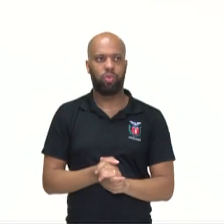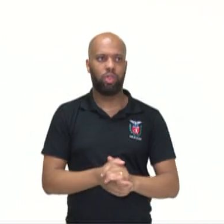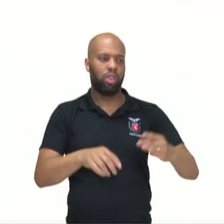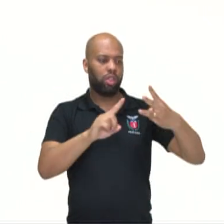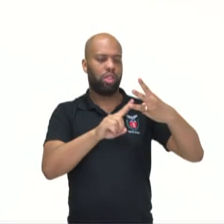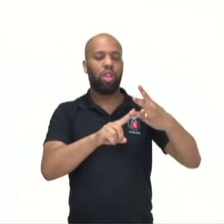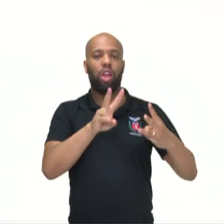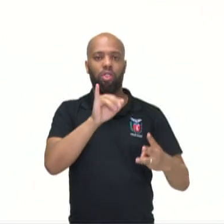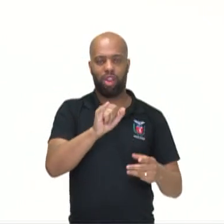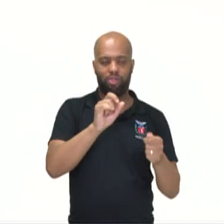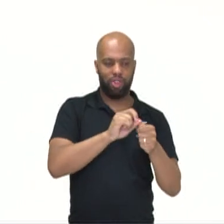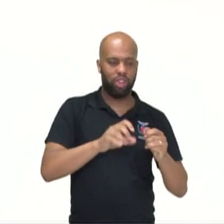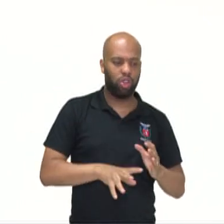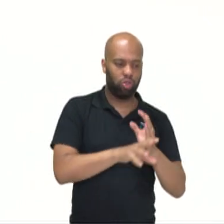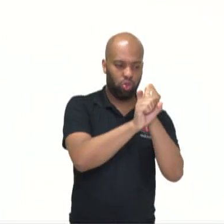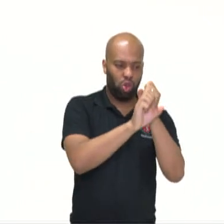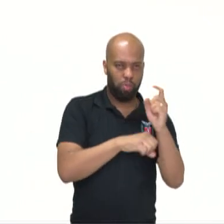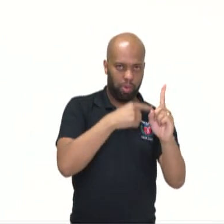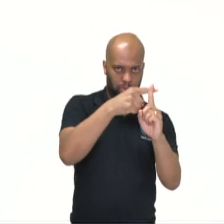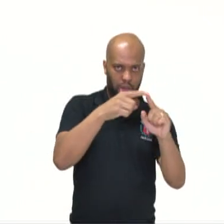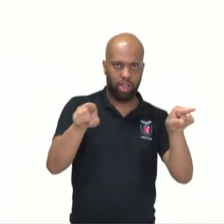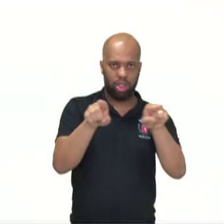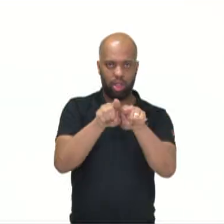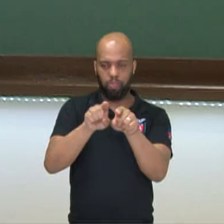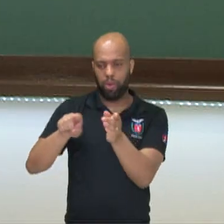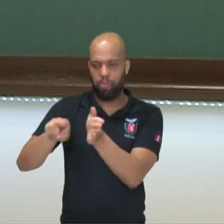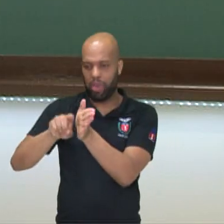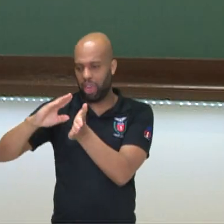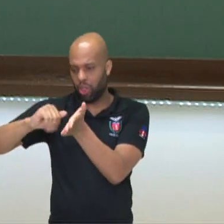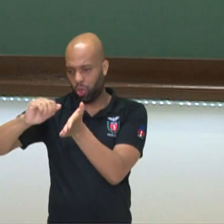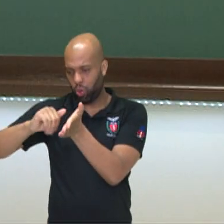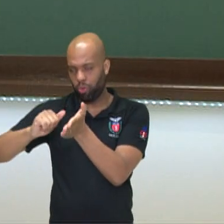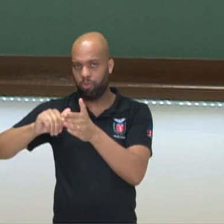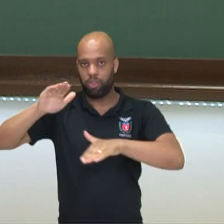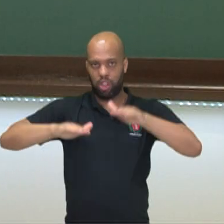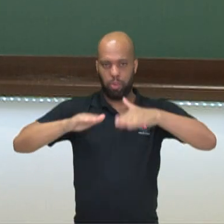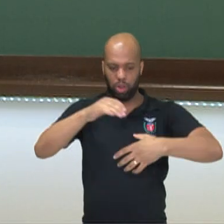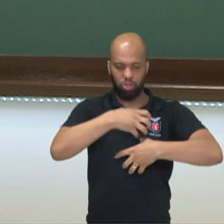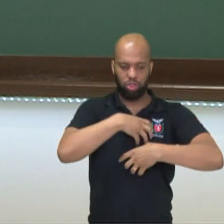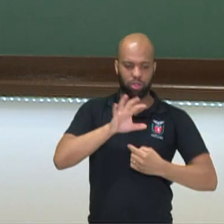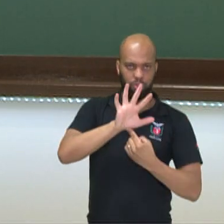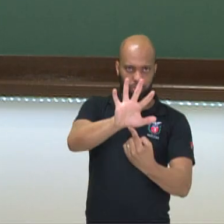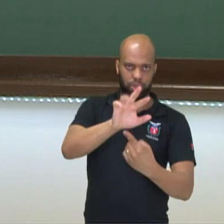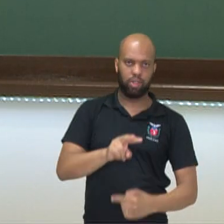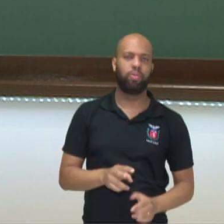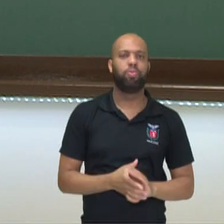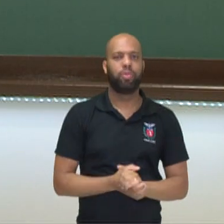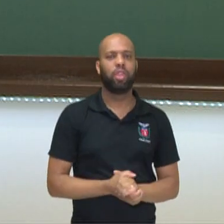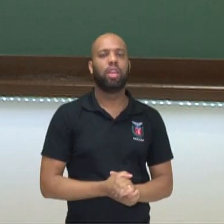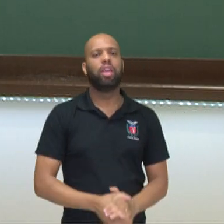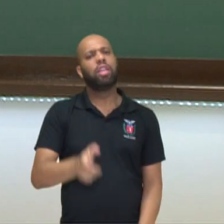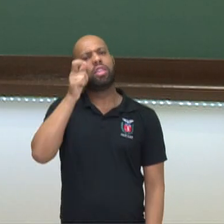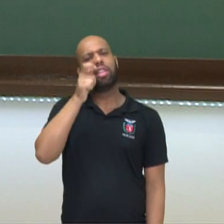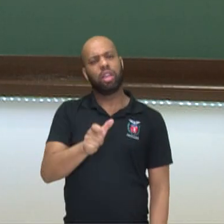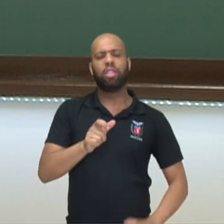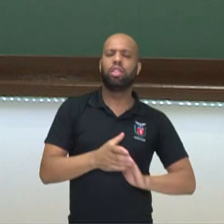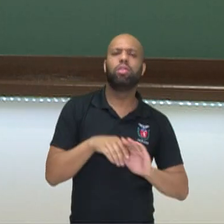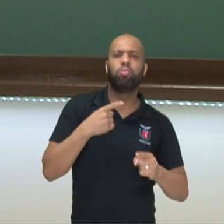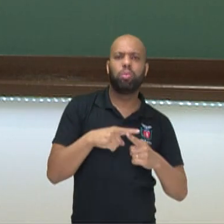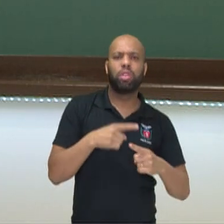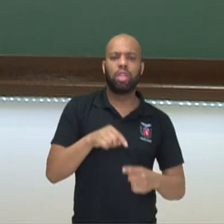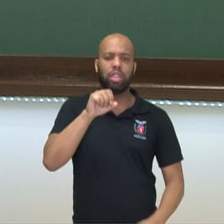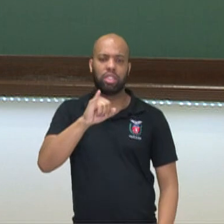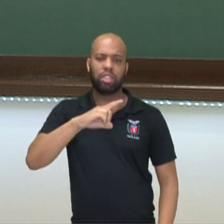resolver as adições e as subtrações na ordem em que aparecem. Então a gente vai trabalhar dessa forma, tá? Interessante é o seguinte, quando